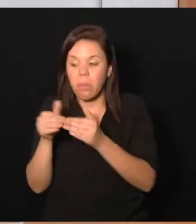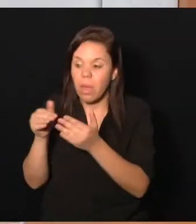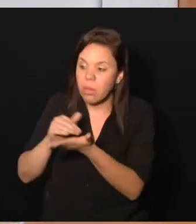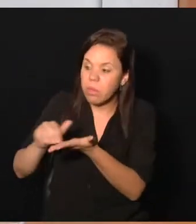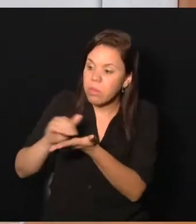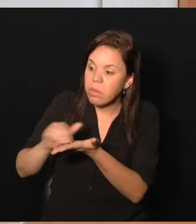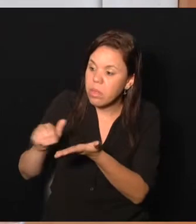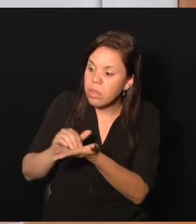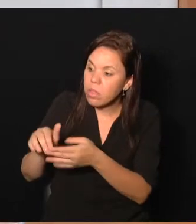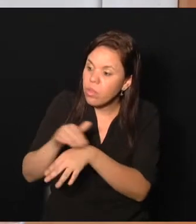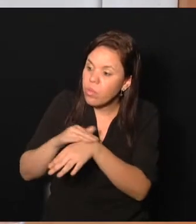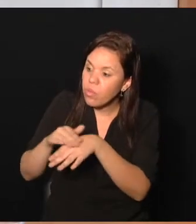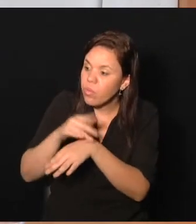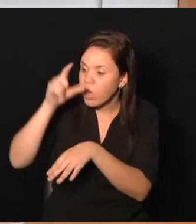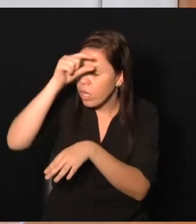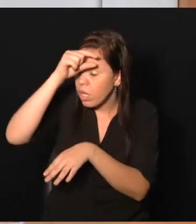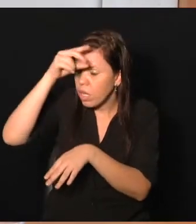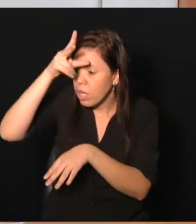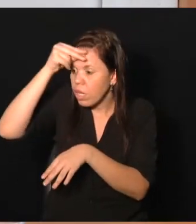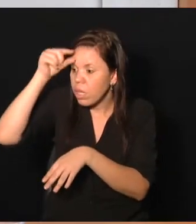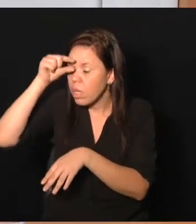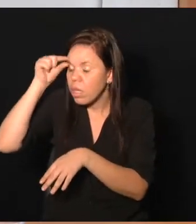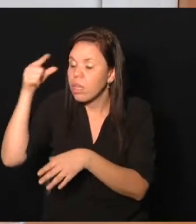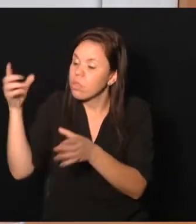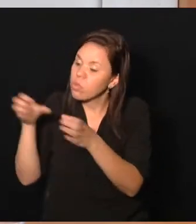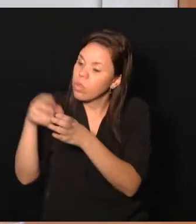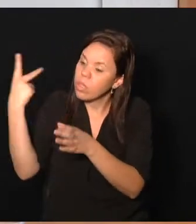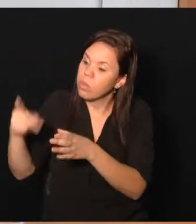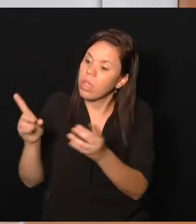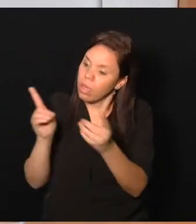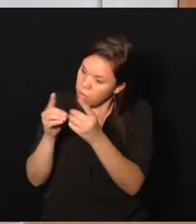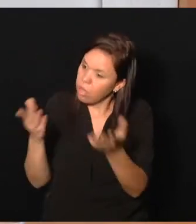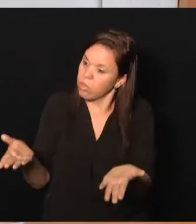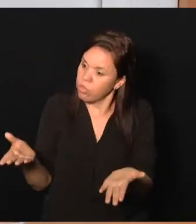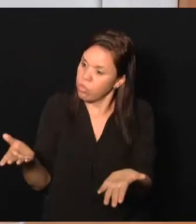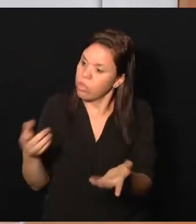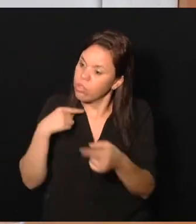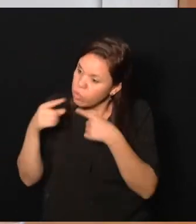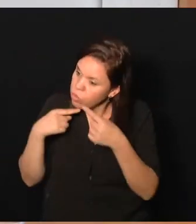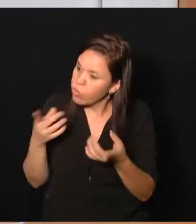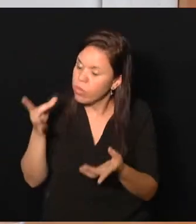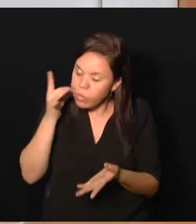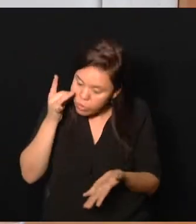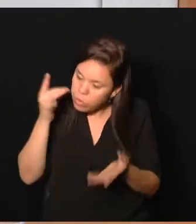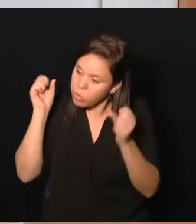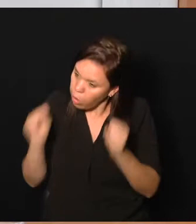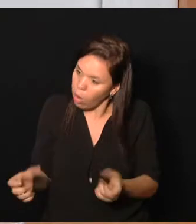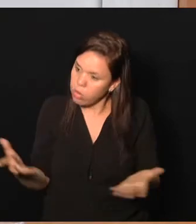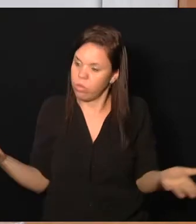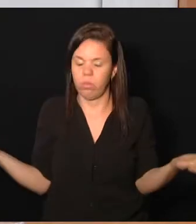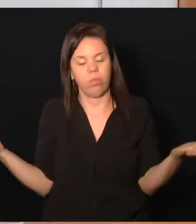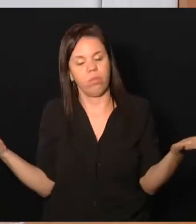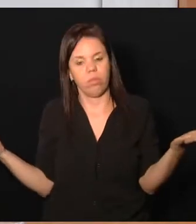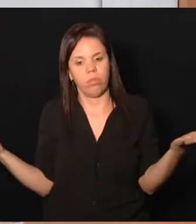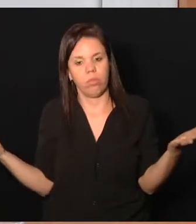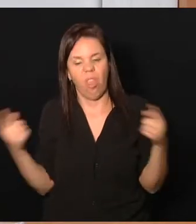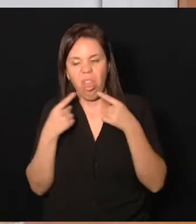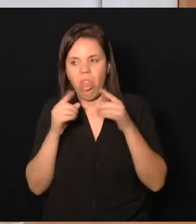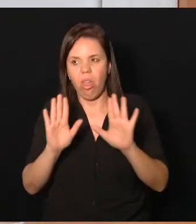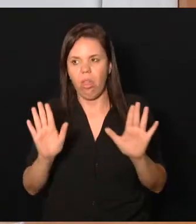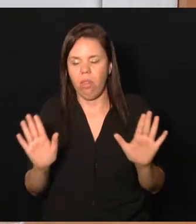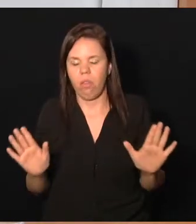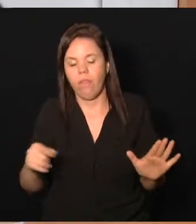prefeito atende. O prefeito e a sua equipe atende. É o que se espera. O homem